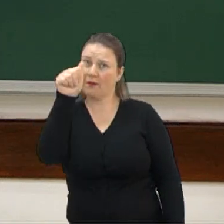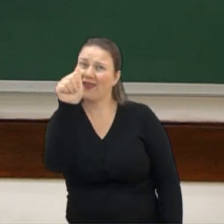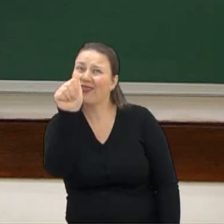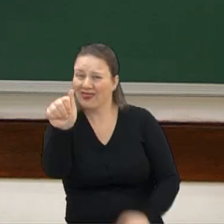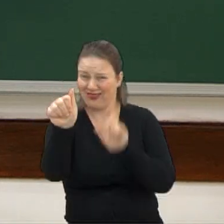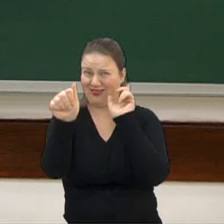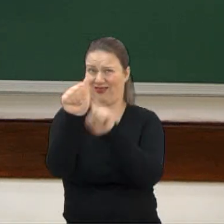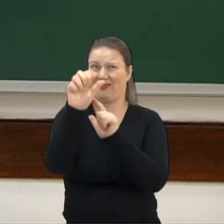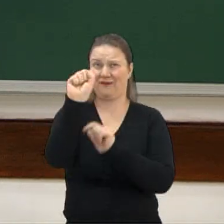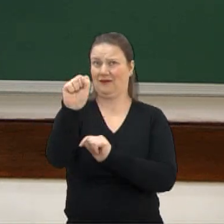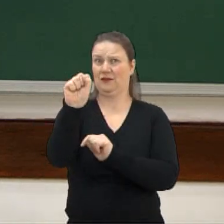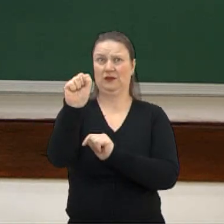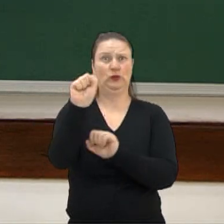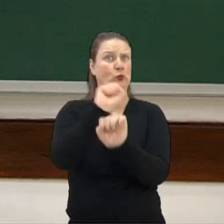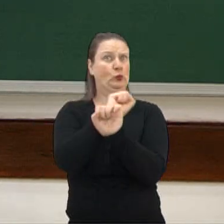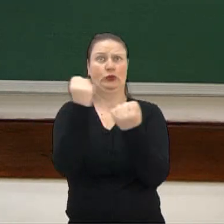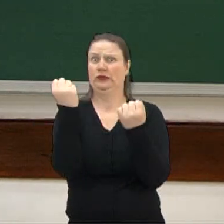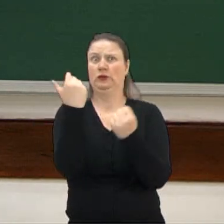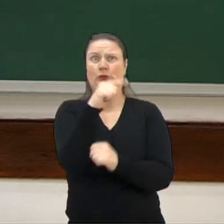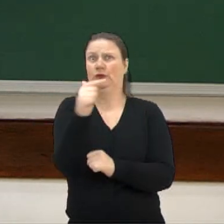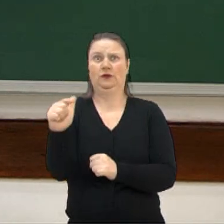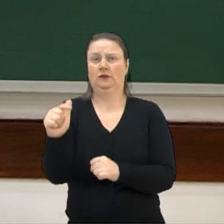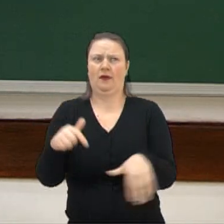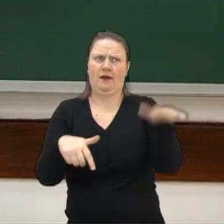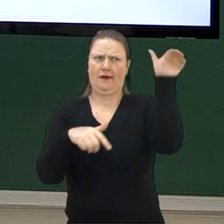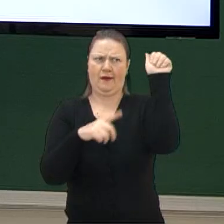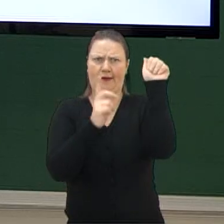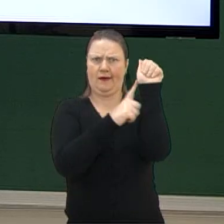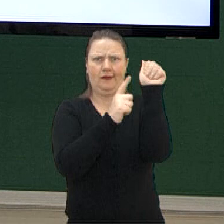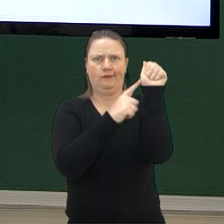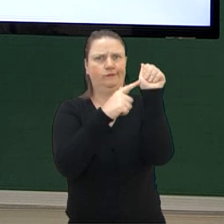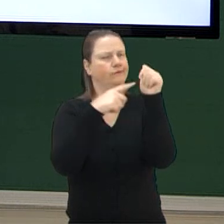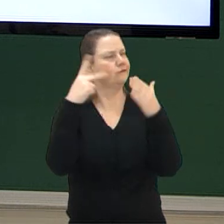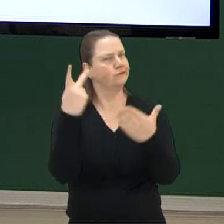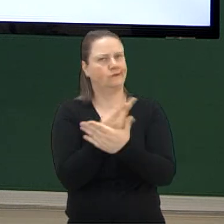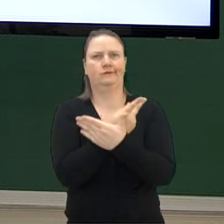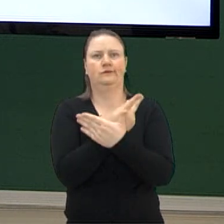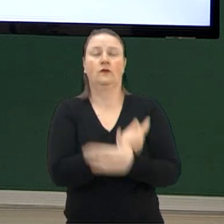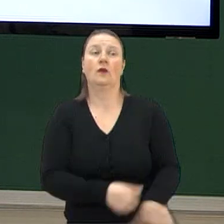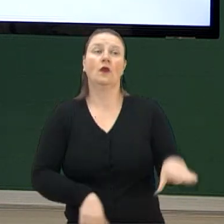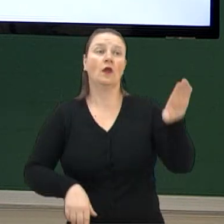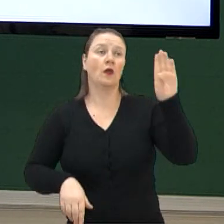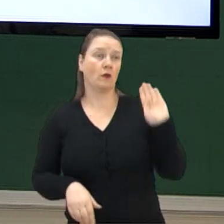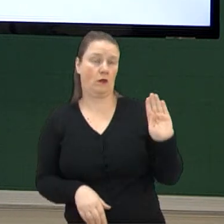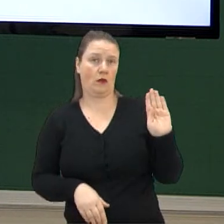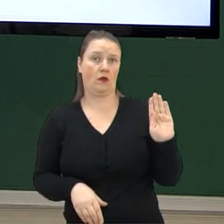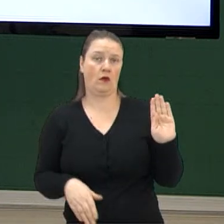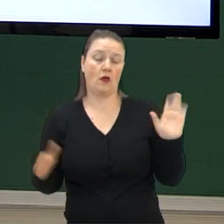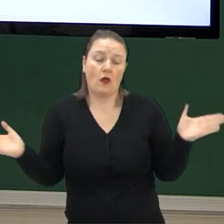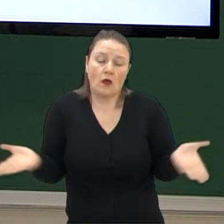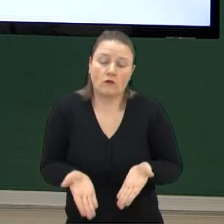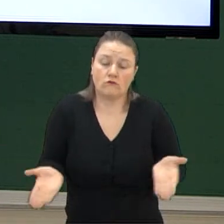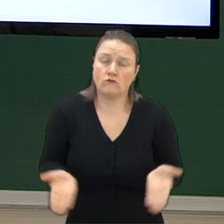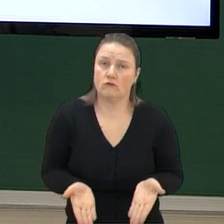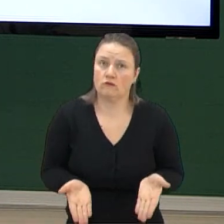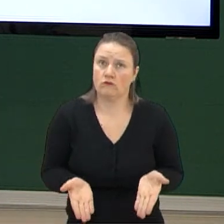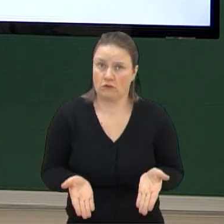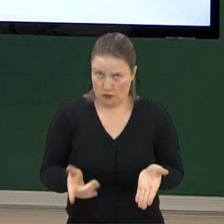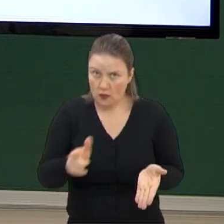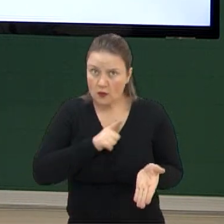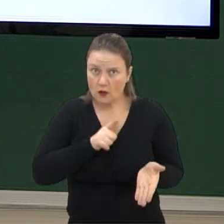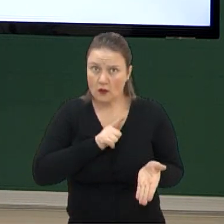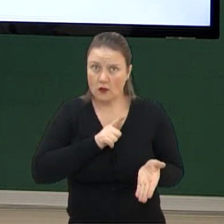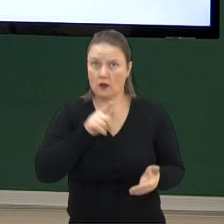existe. Então, eu já sei que não é a letra A. Na letra B, eu tenho agora. Será que existe o